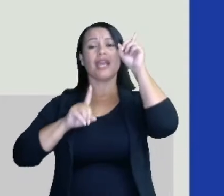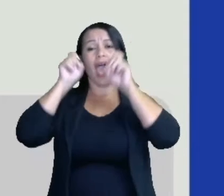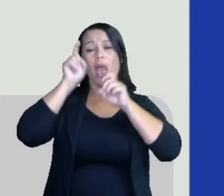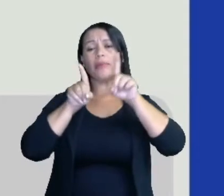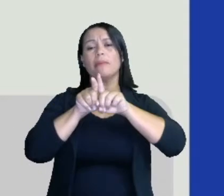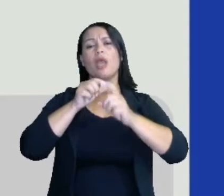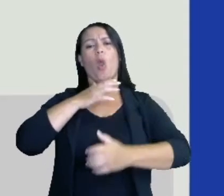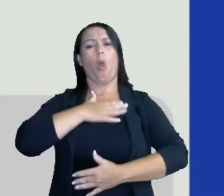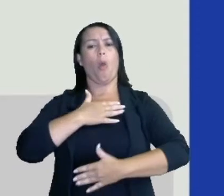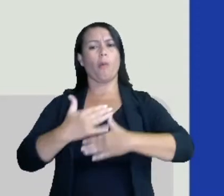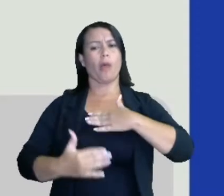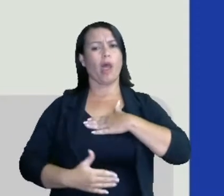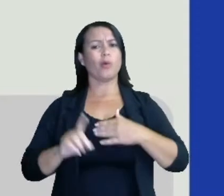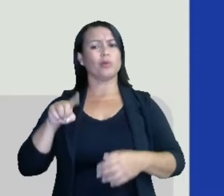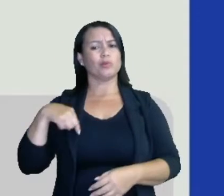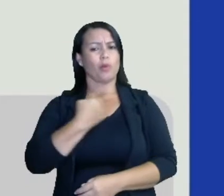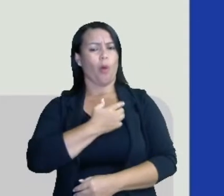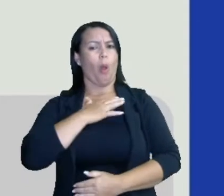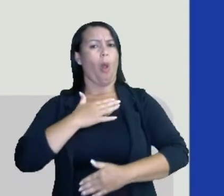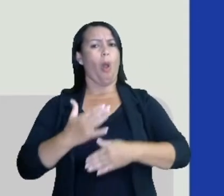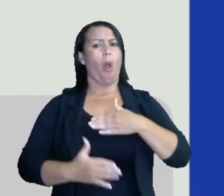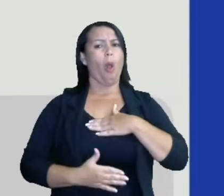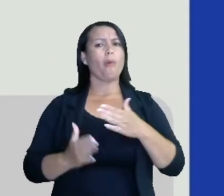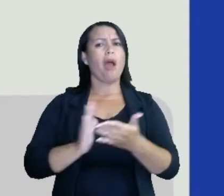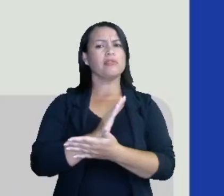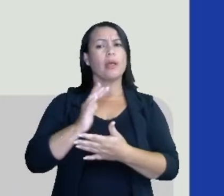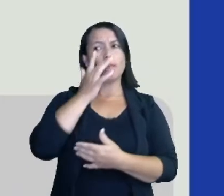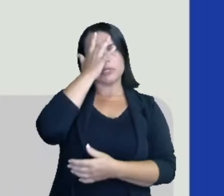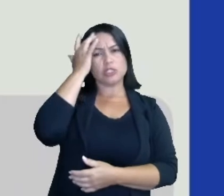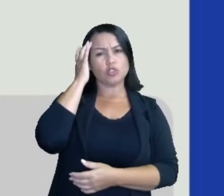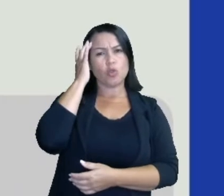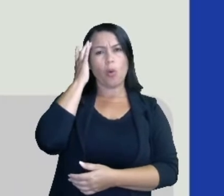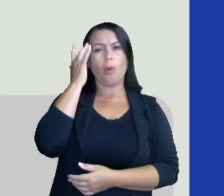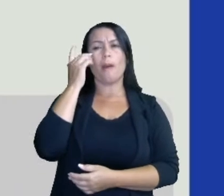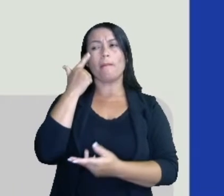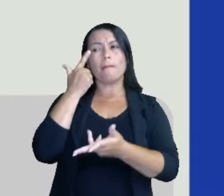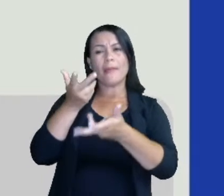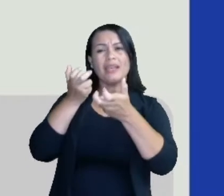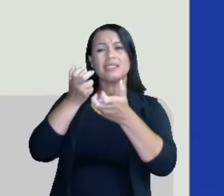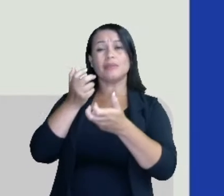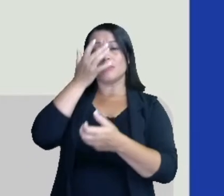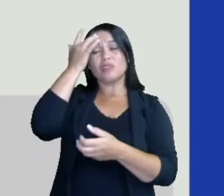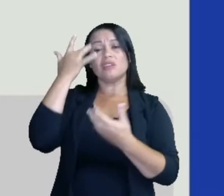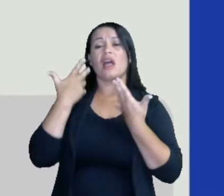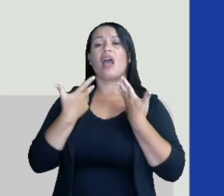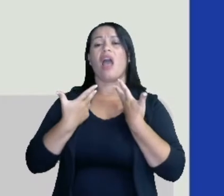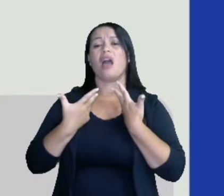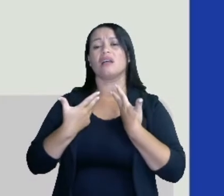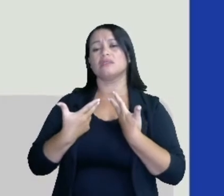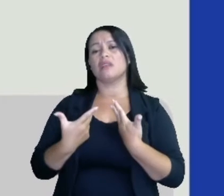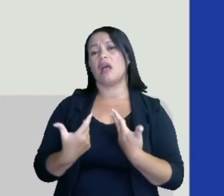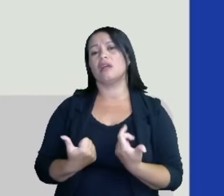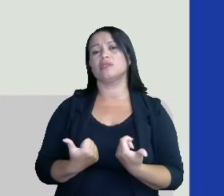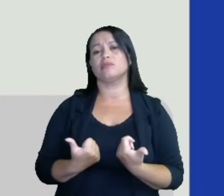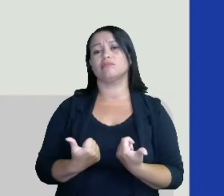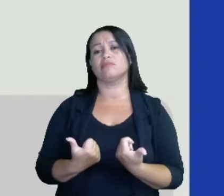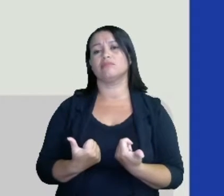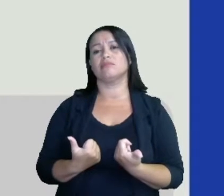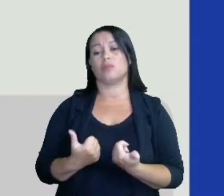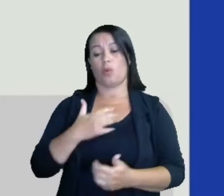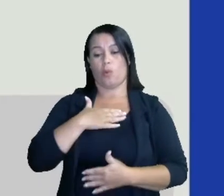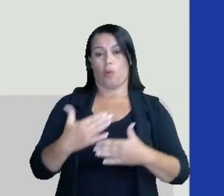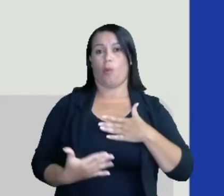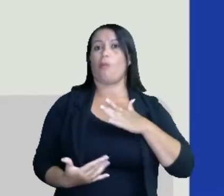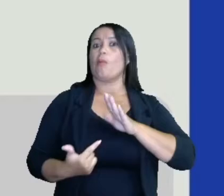muito também, ele pode passar aí uma linguagem para as pessoas, né? Se a gente está cansado, então o nosso corpo mostra que a gente está cansado, né? Se a